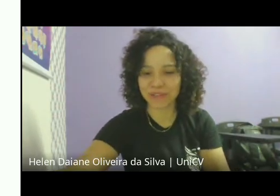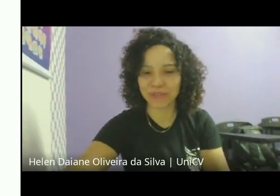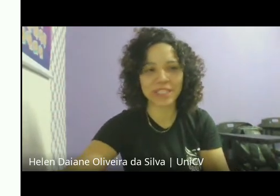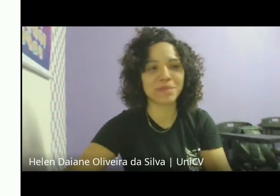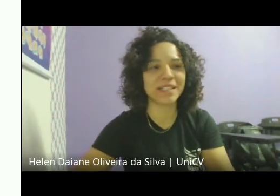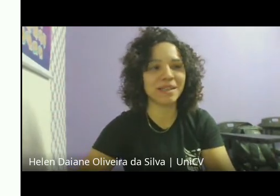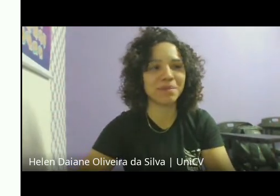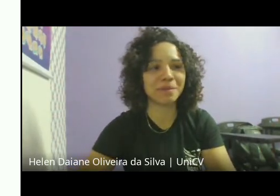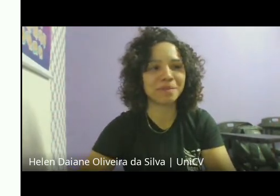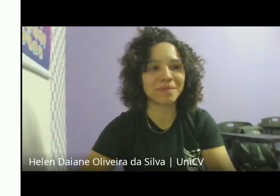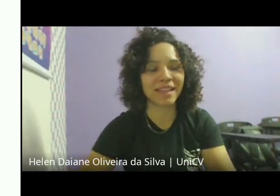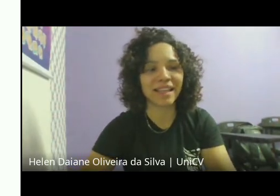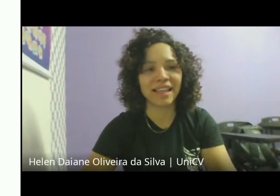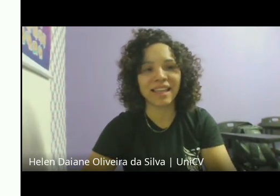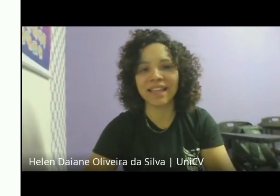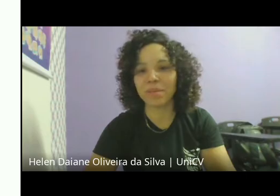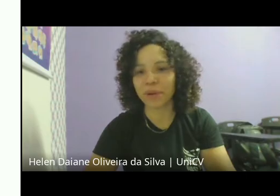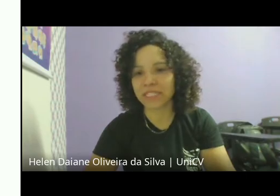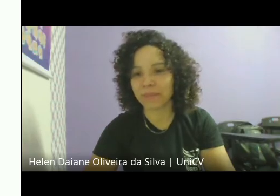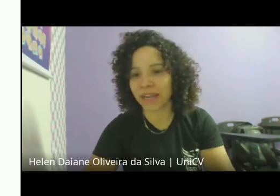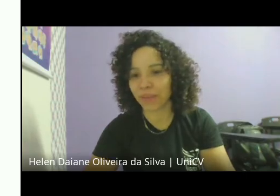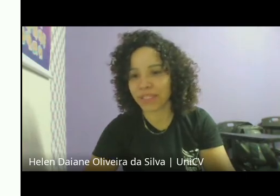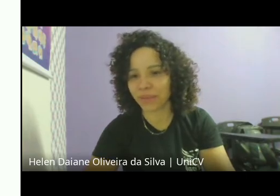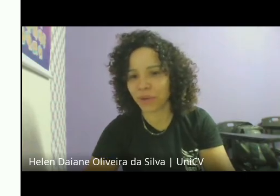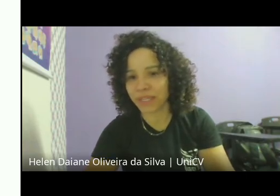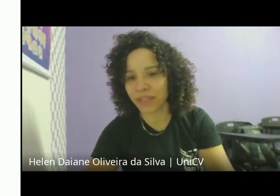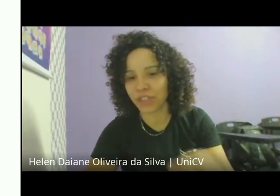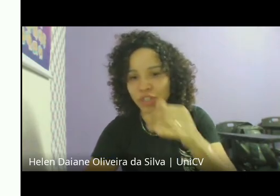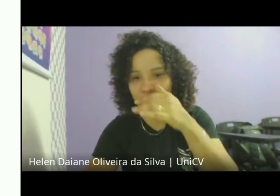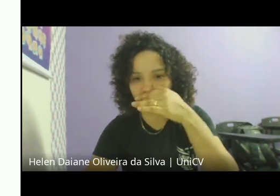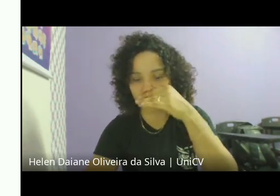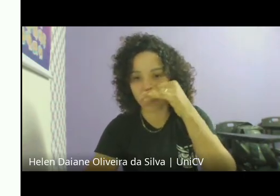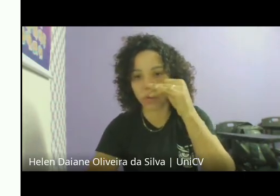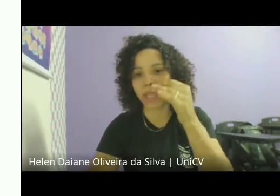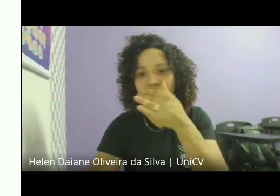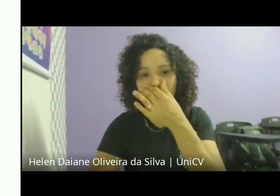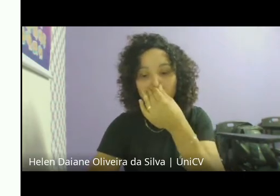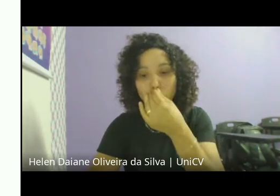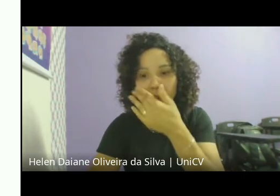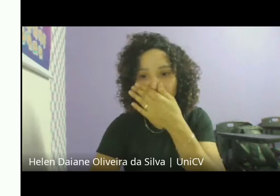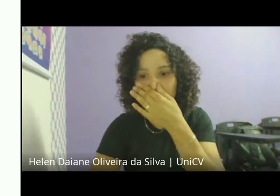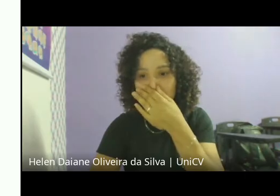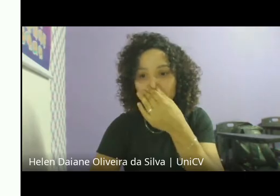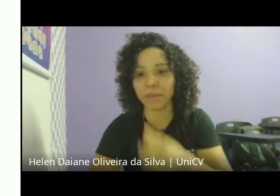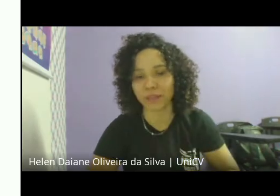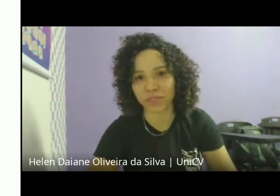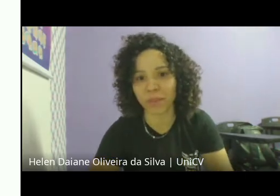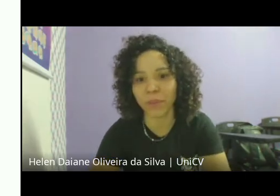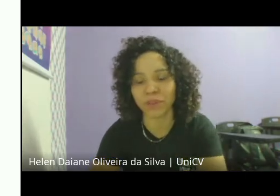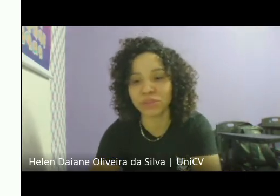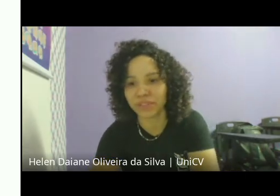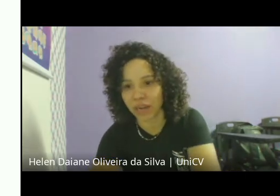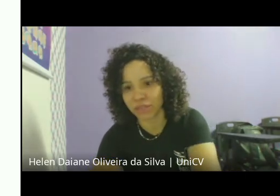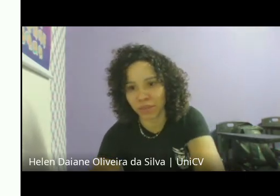gosto muito quando vocês participam. E na próxima aula, se eu não me engano, a gente vai ver os cumprimentos,